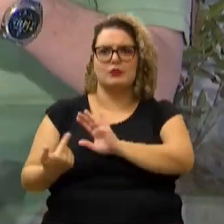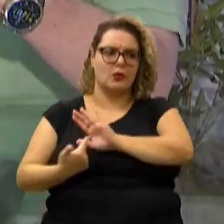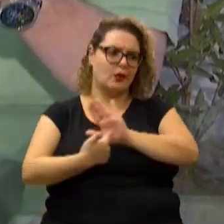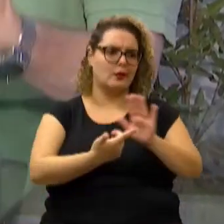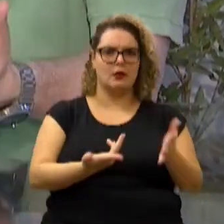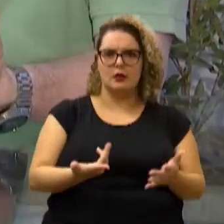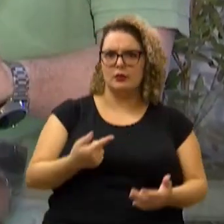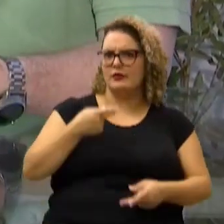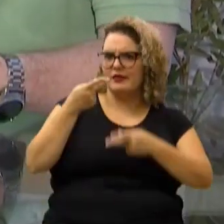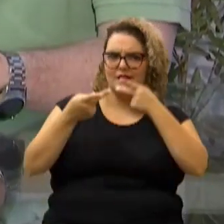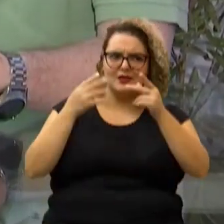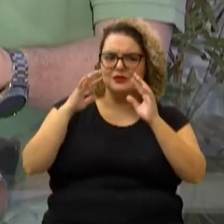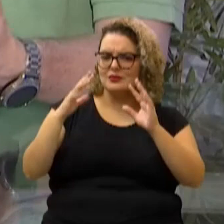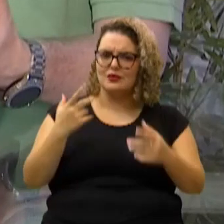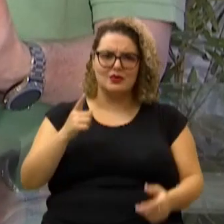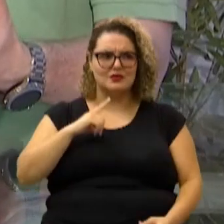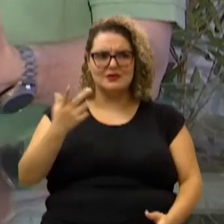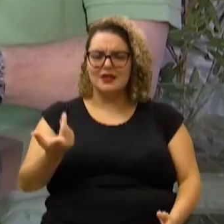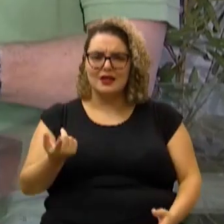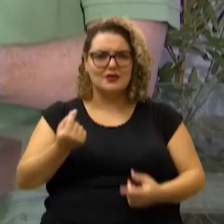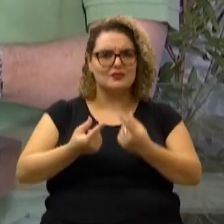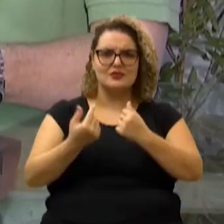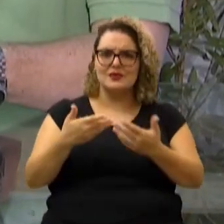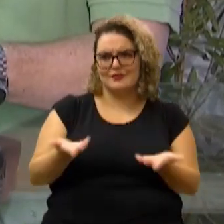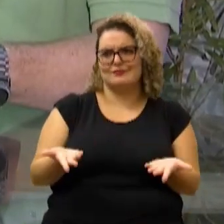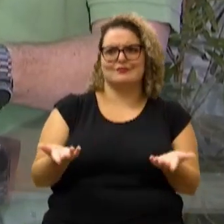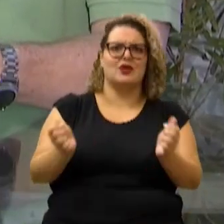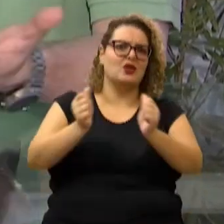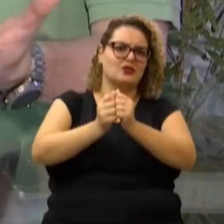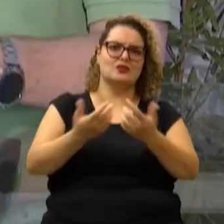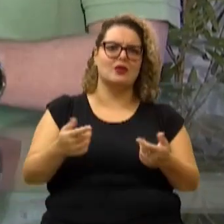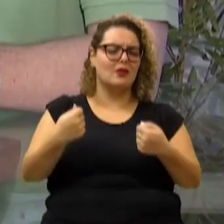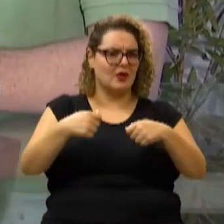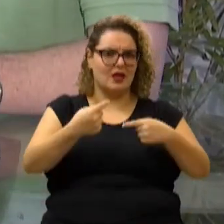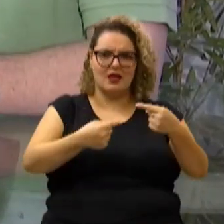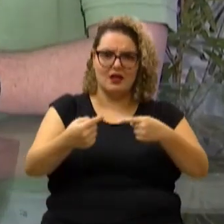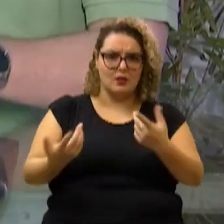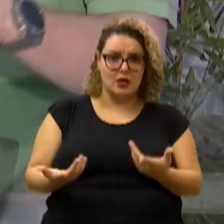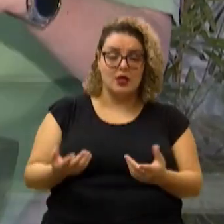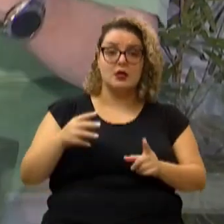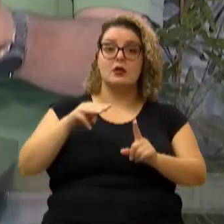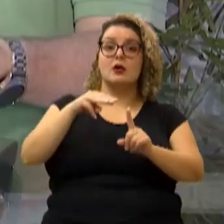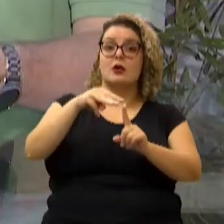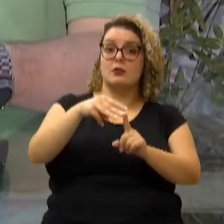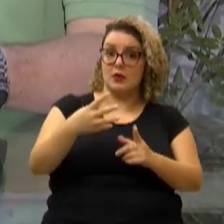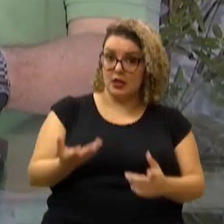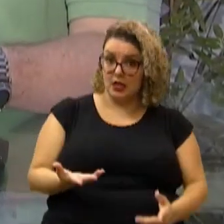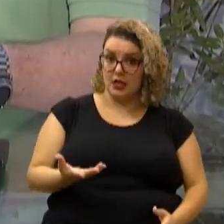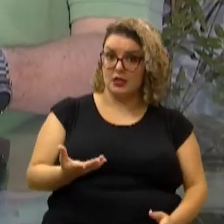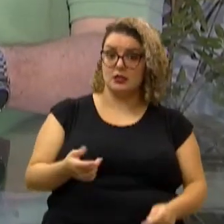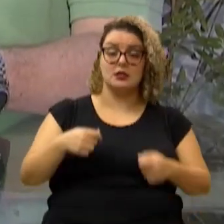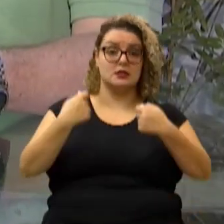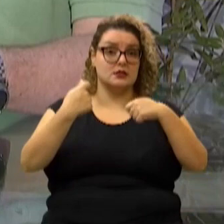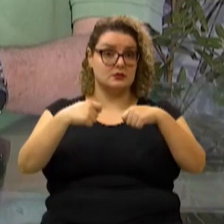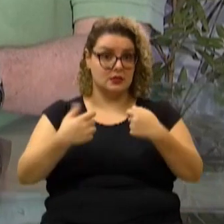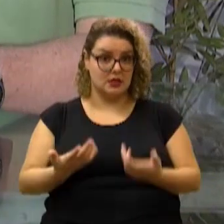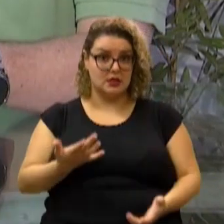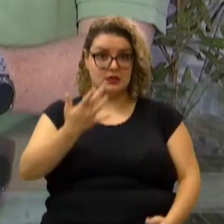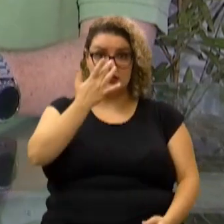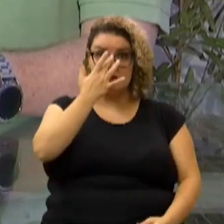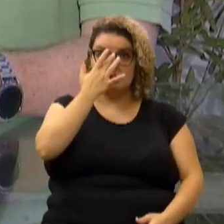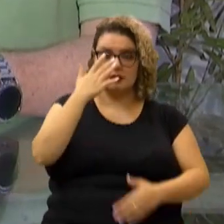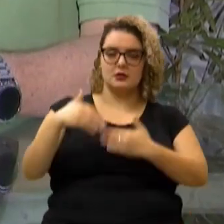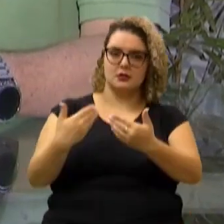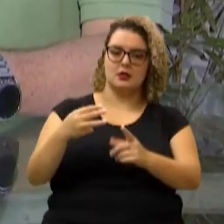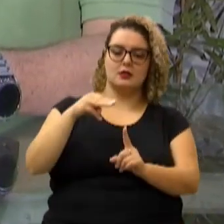não vai falar dos sonhos que tem juntos isso precisa ser discutido então as metas são necessárias